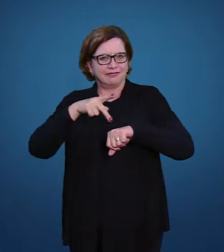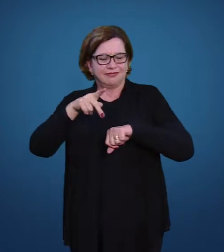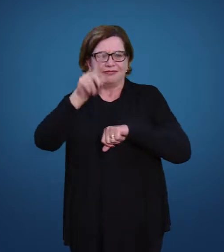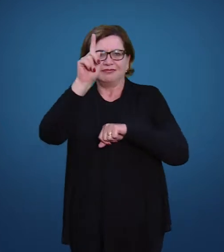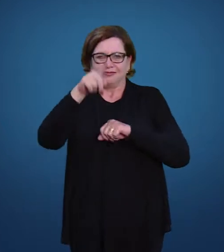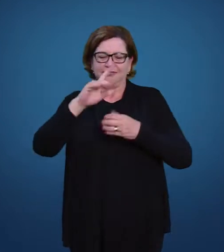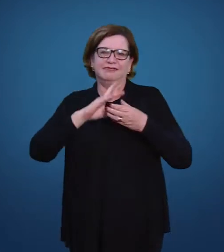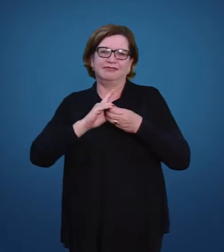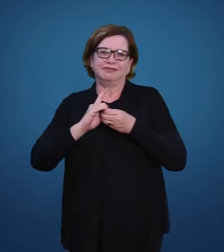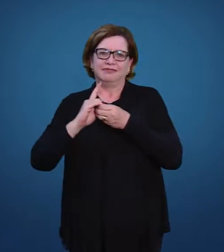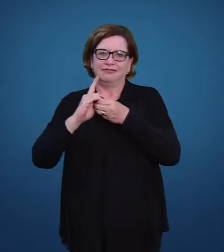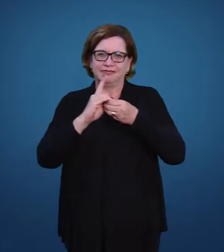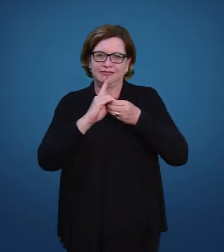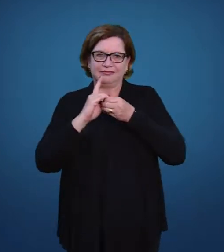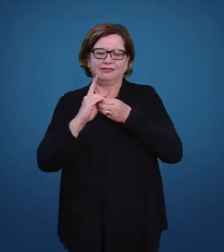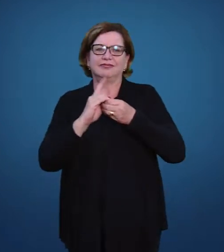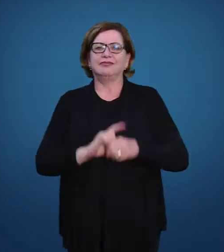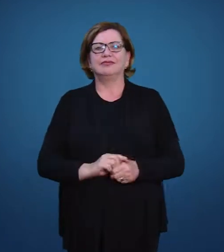democrática